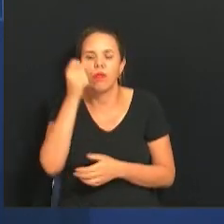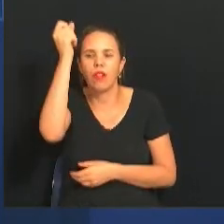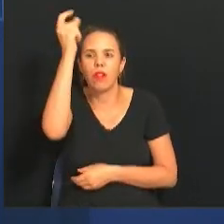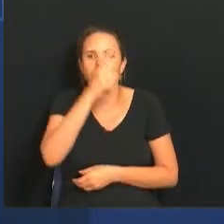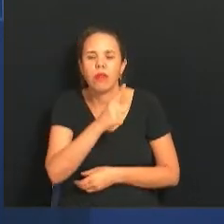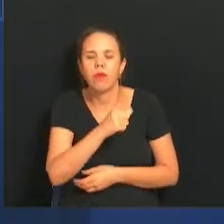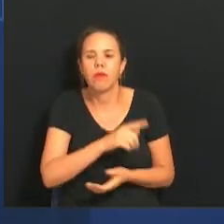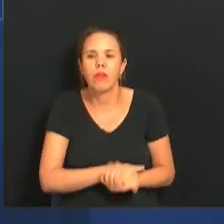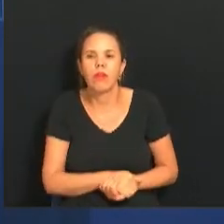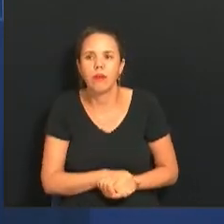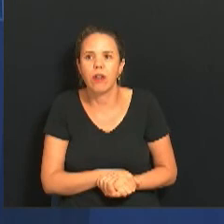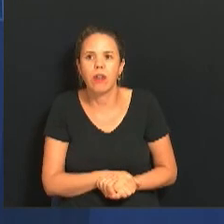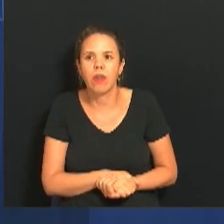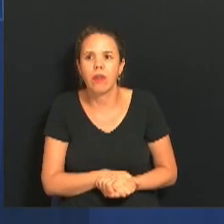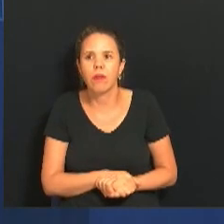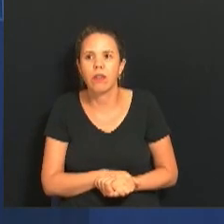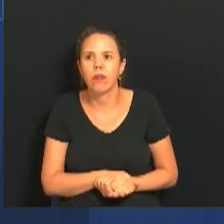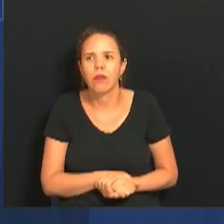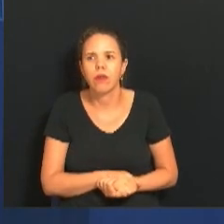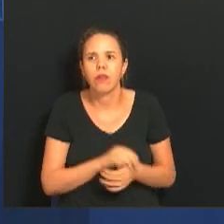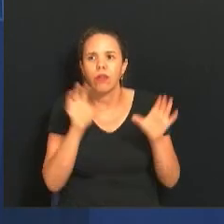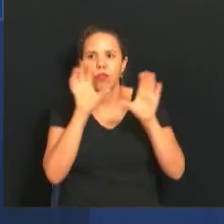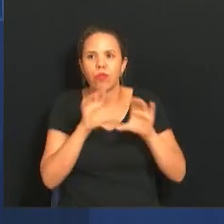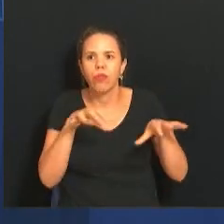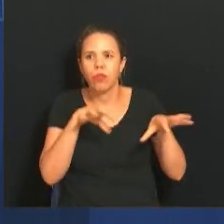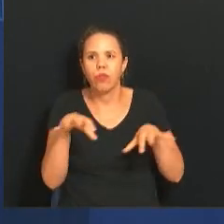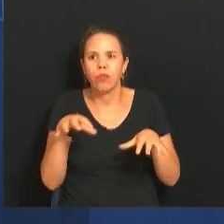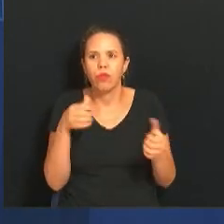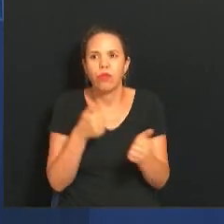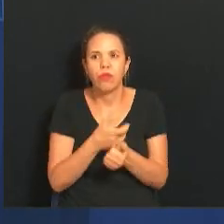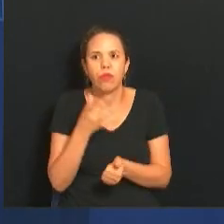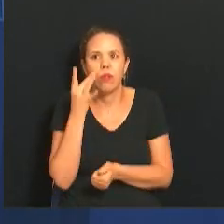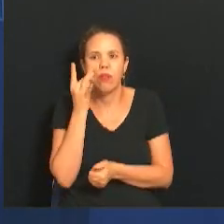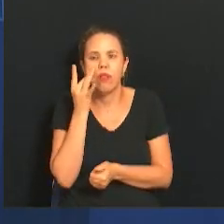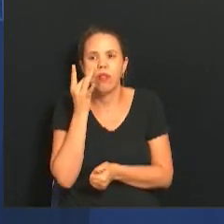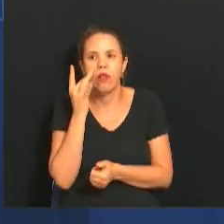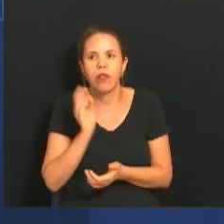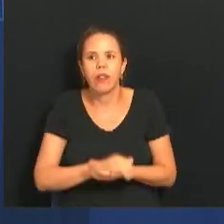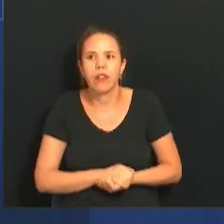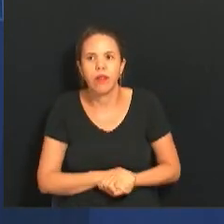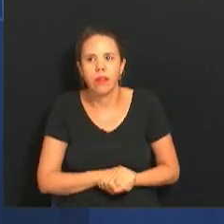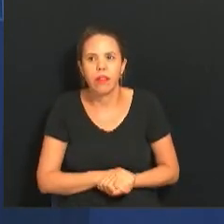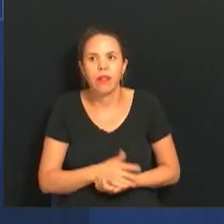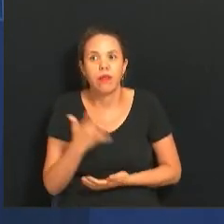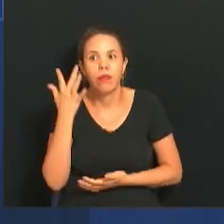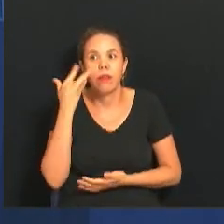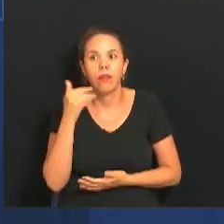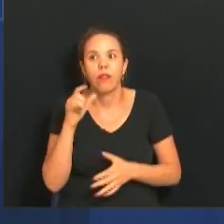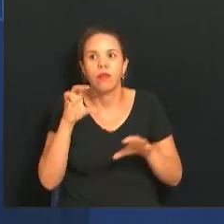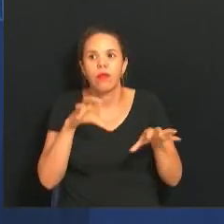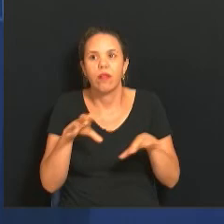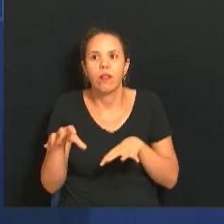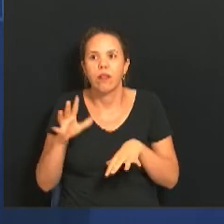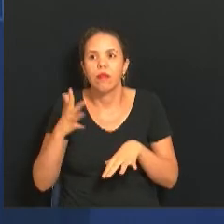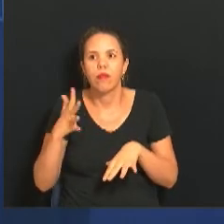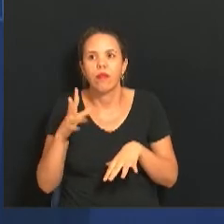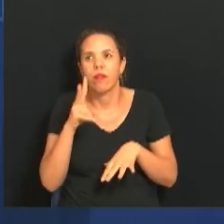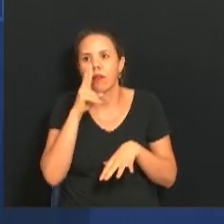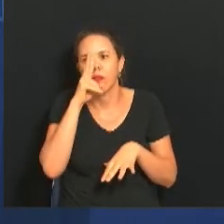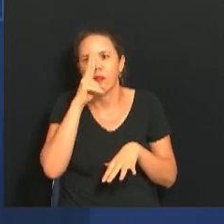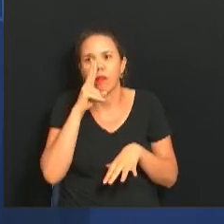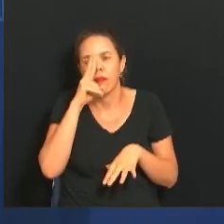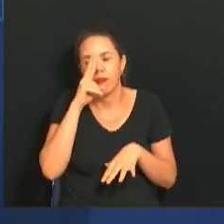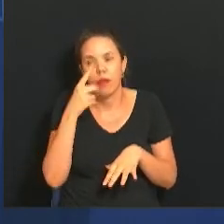aparece entre nuvens e a chuva estará presente, viu? Amanhã ela deve cair com mais intensidade,